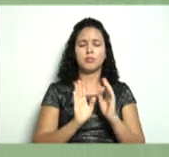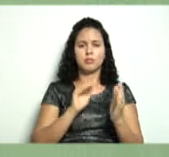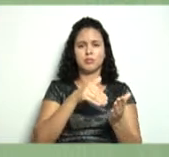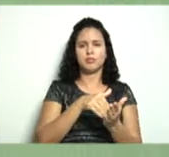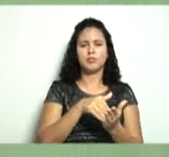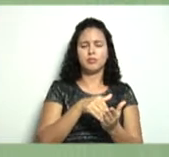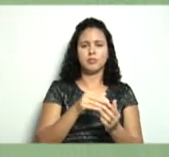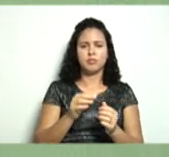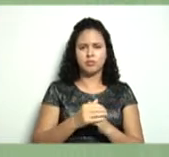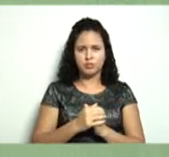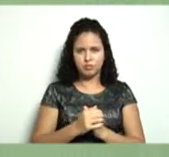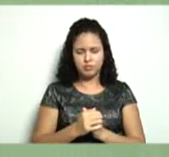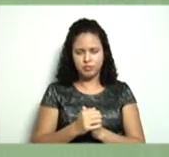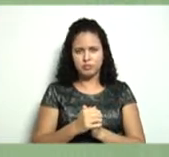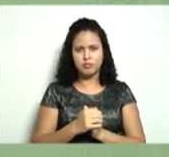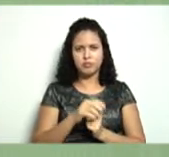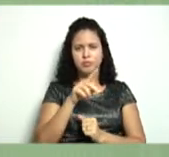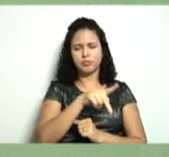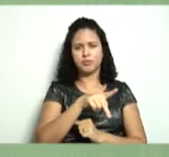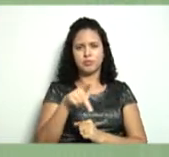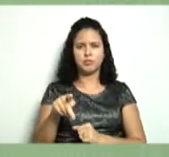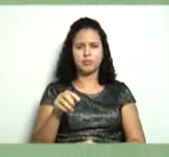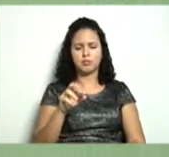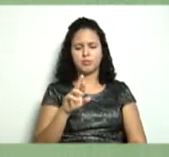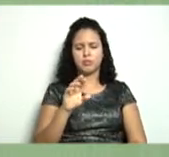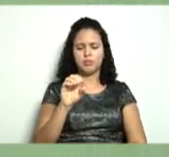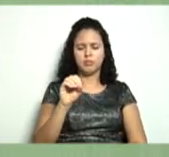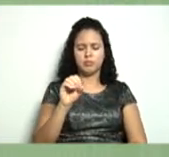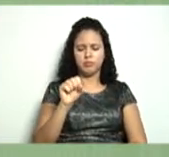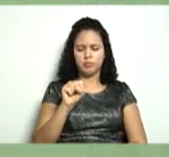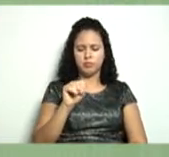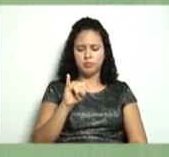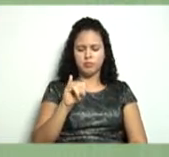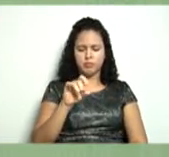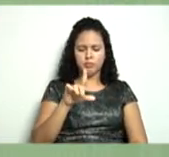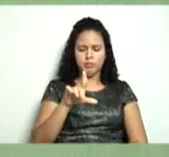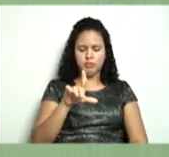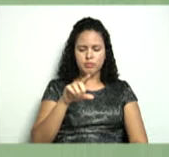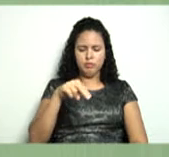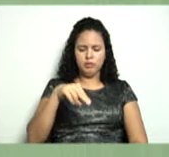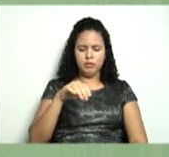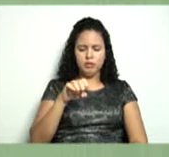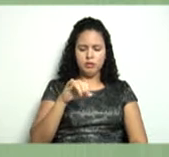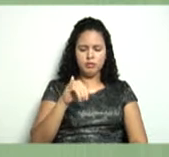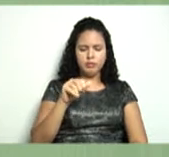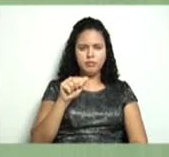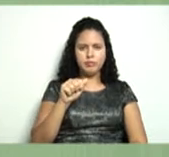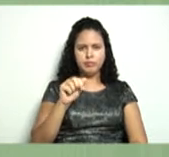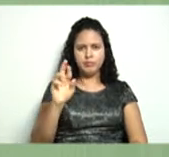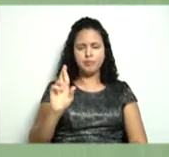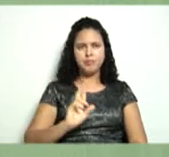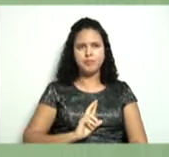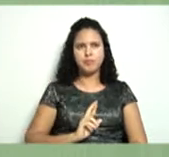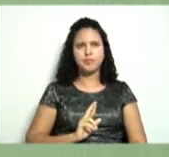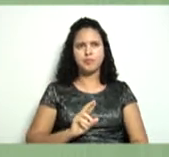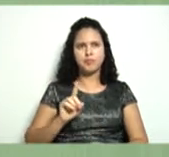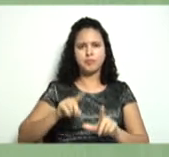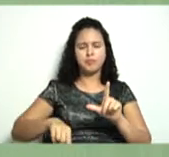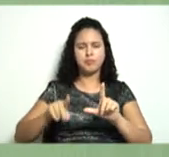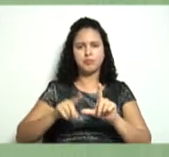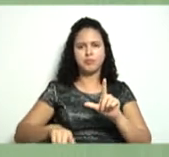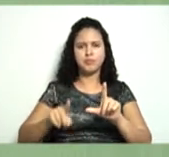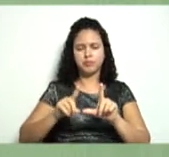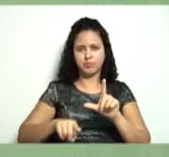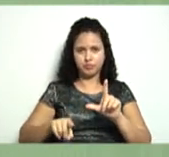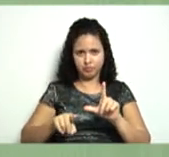final. O professor, a professora Rosineia, do Colégio Emburana, considerou que fosse a letra D. O professor Leonardo,